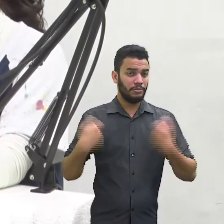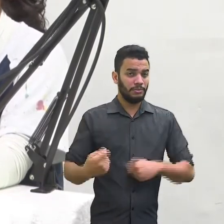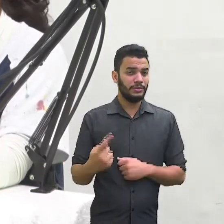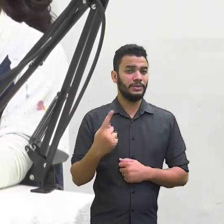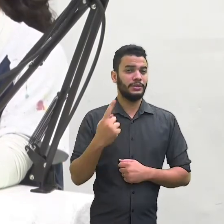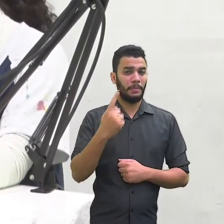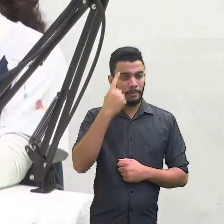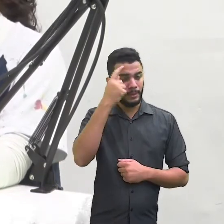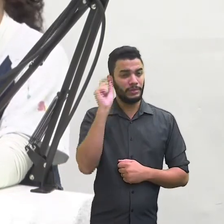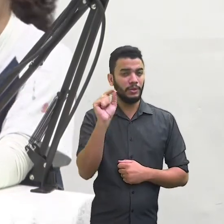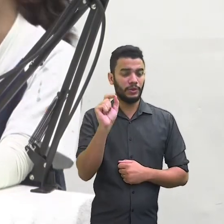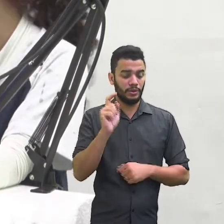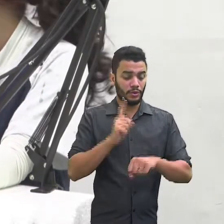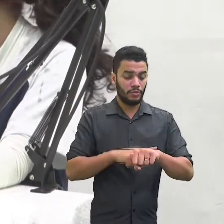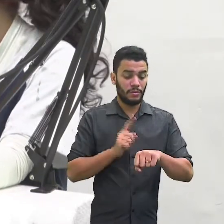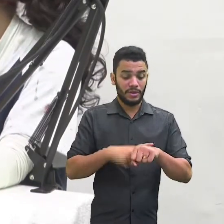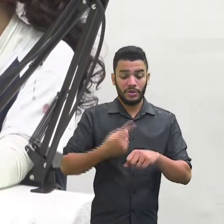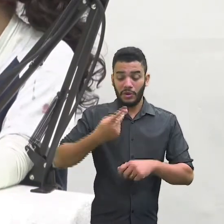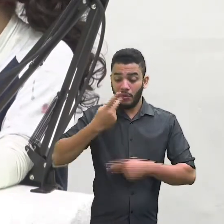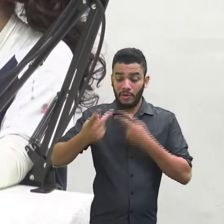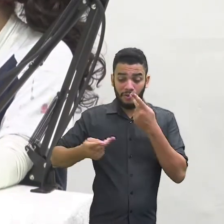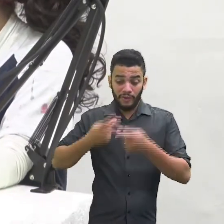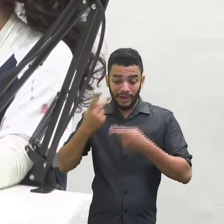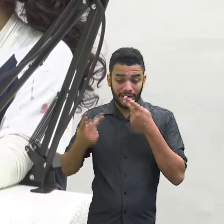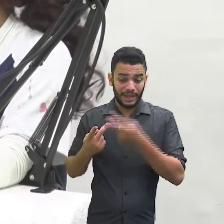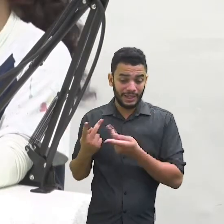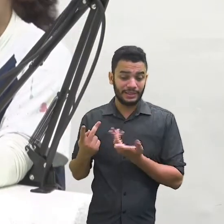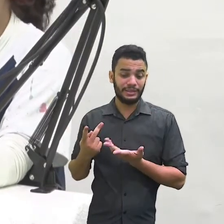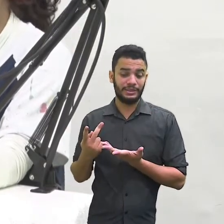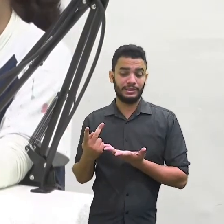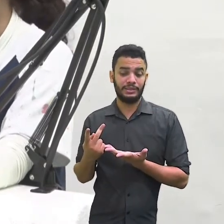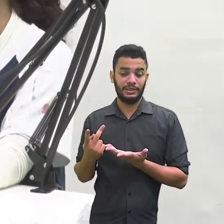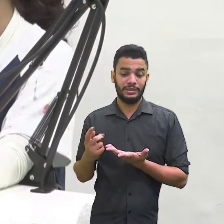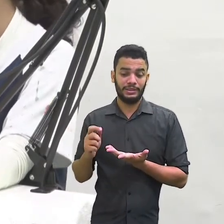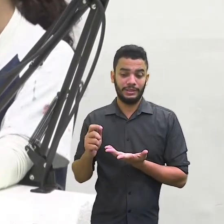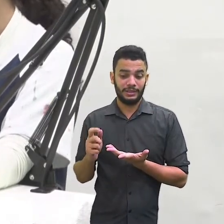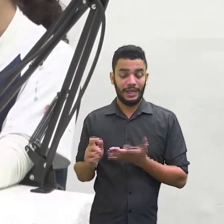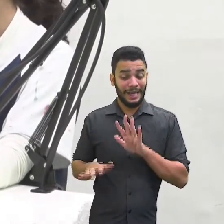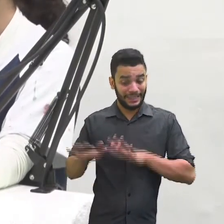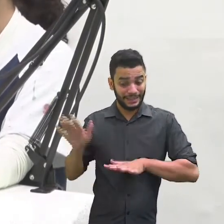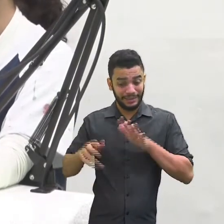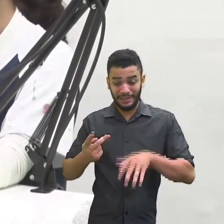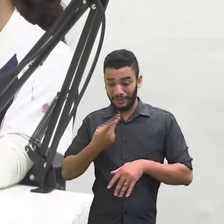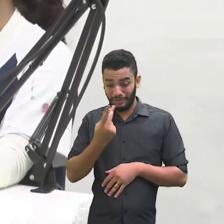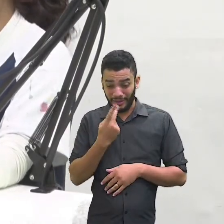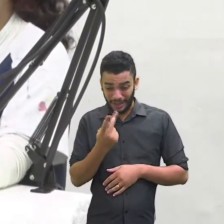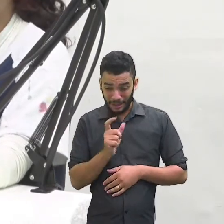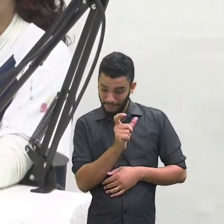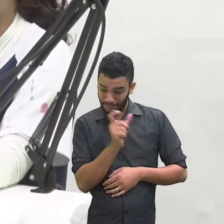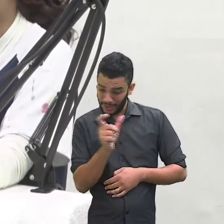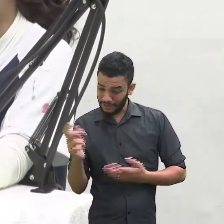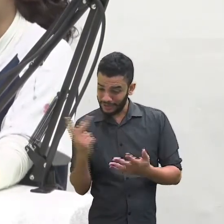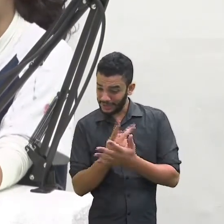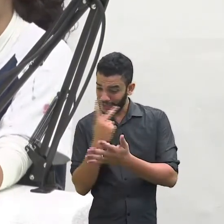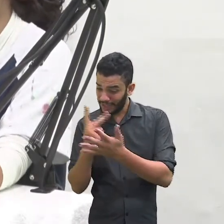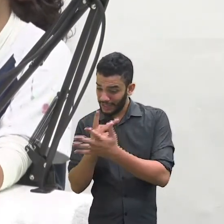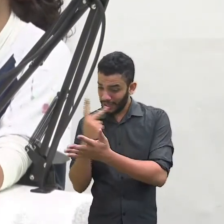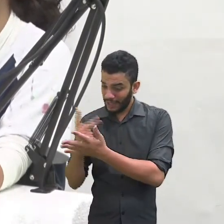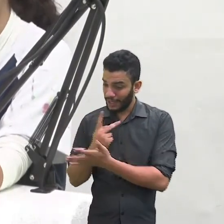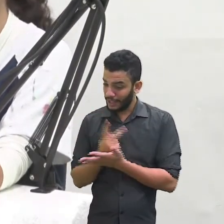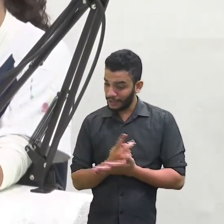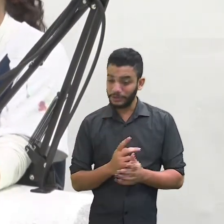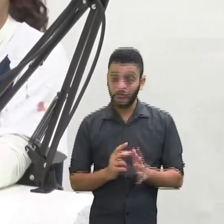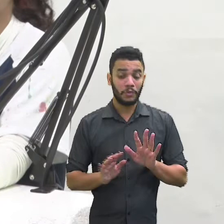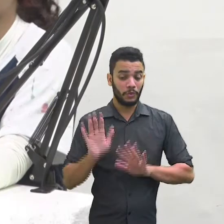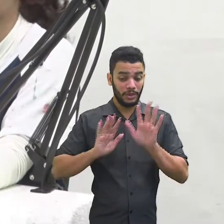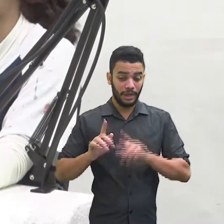bastante, bastante importante. Eles absorvem, né? Sim, a gente pode não, assim, né, fingir que não tá ouvindo, mas a gente